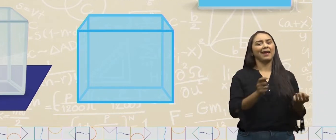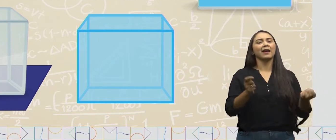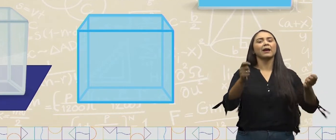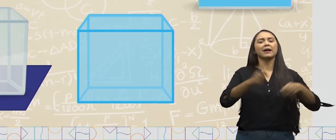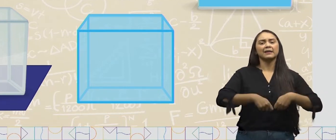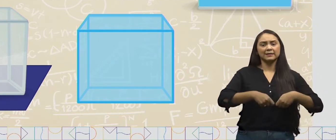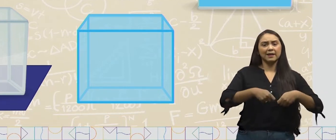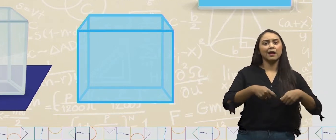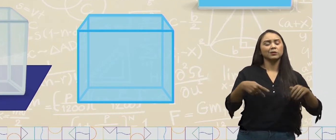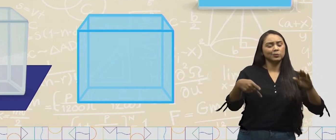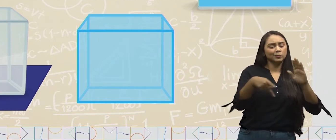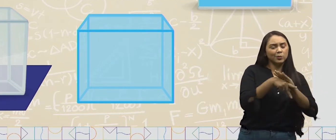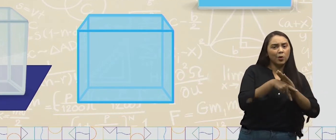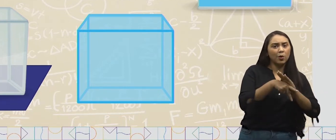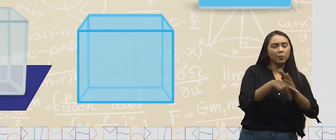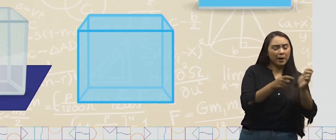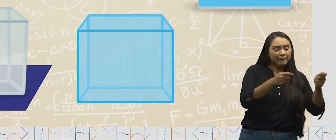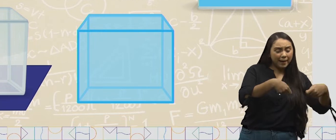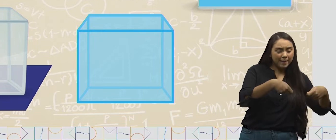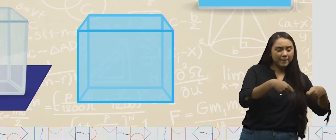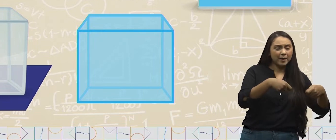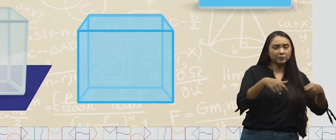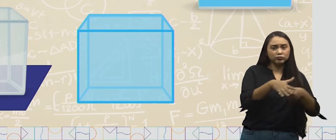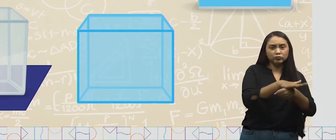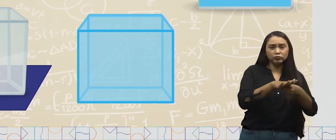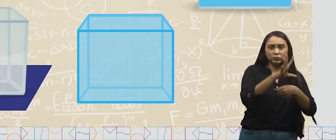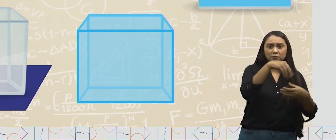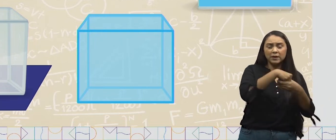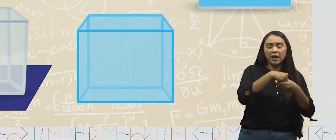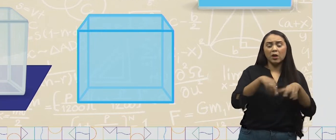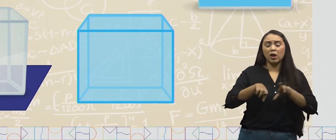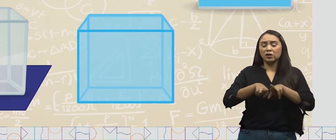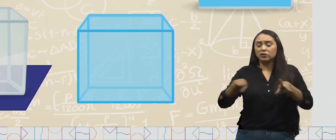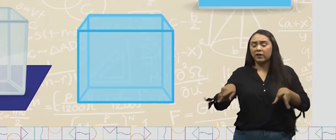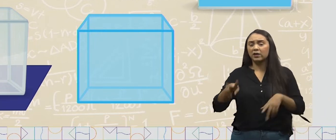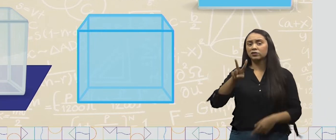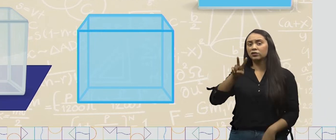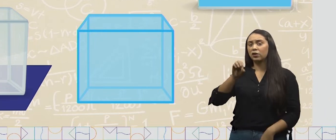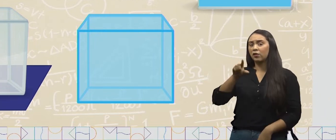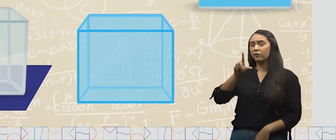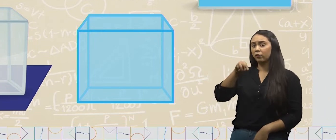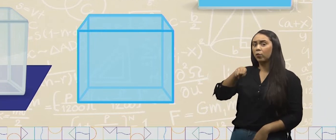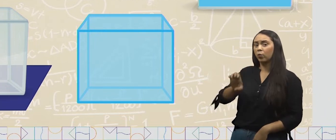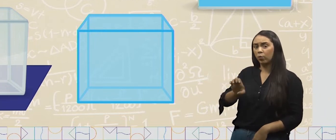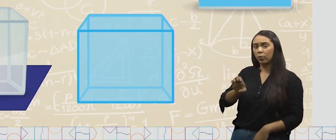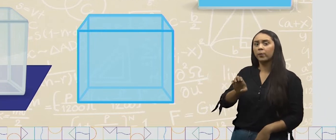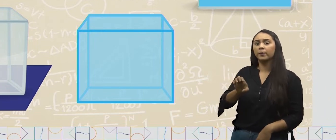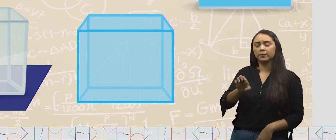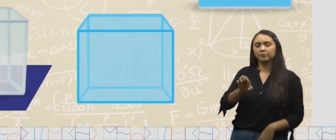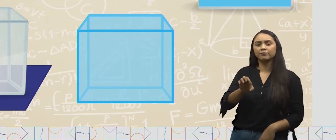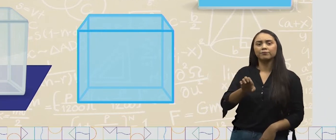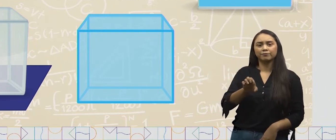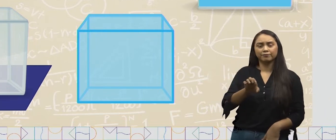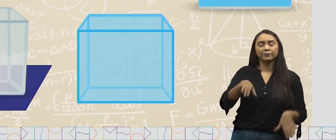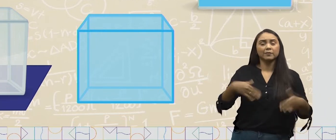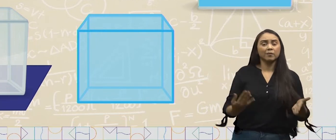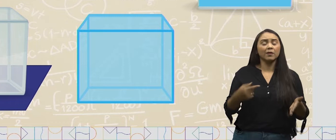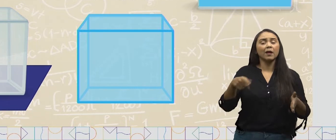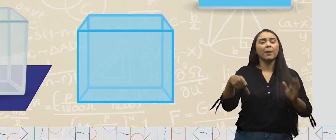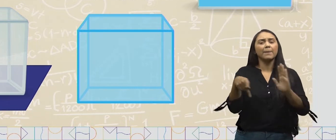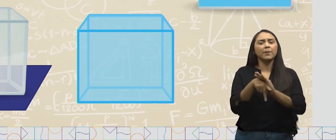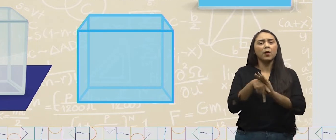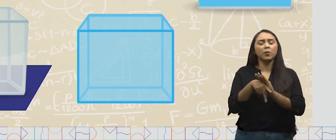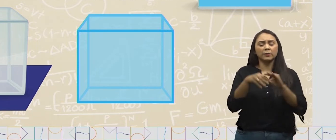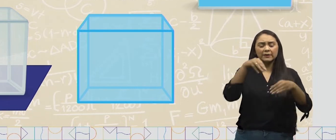se diferenciam. Observe bem, enquanto o volume é o quanto um corpo, ou